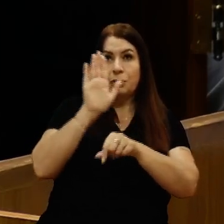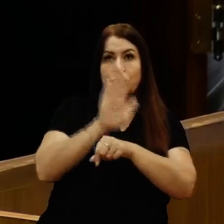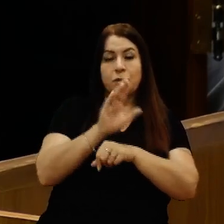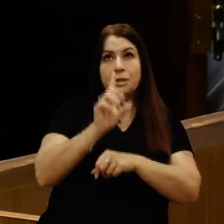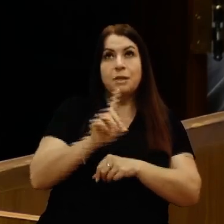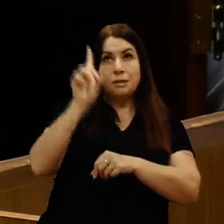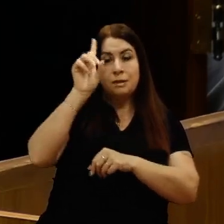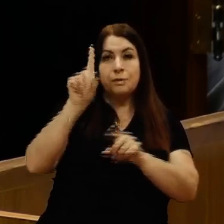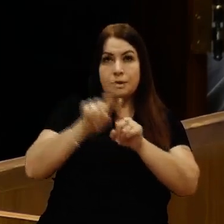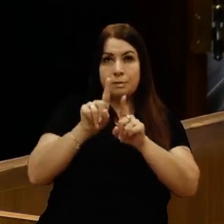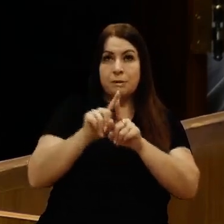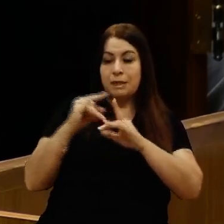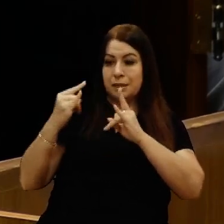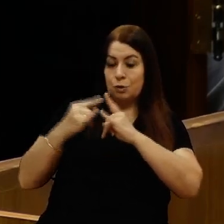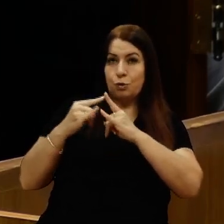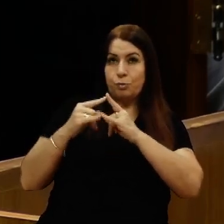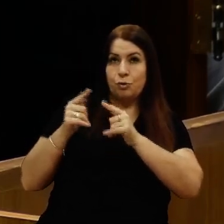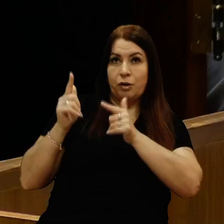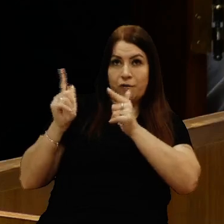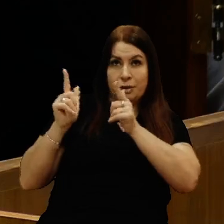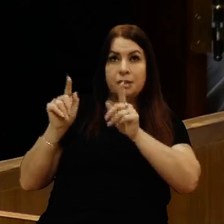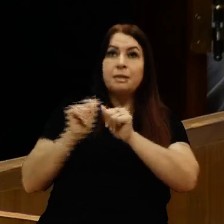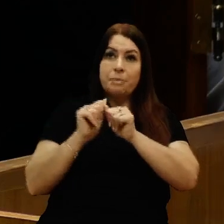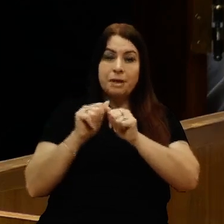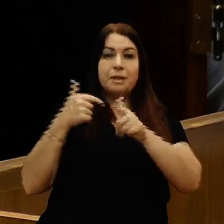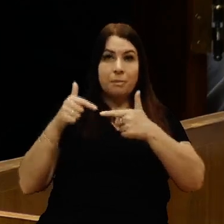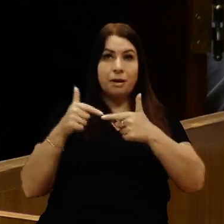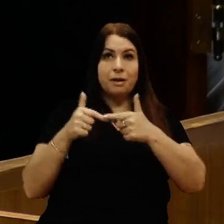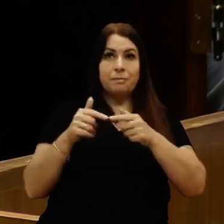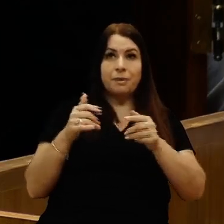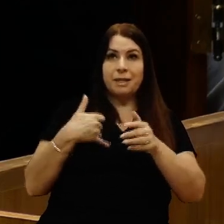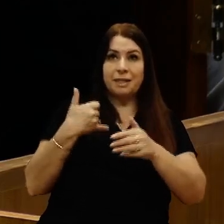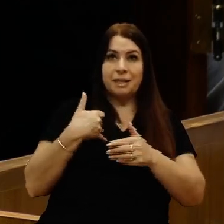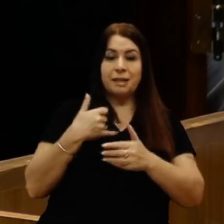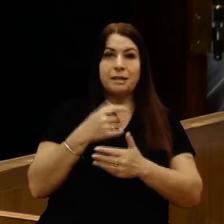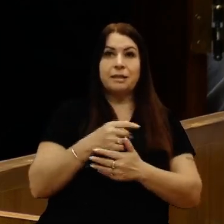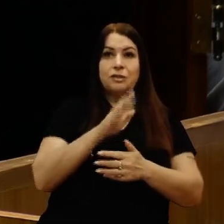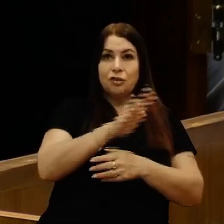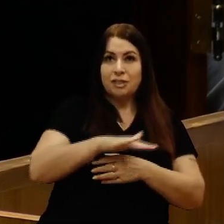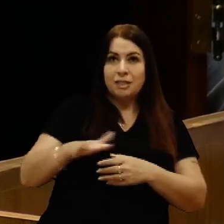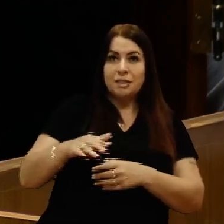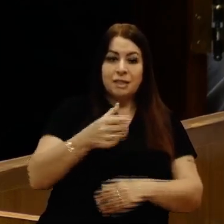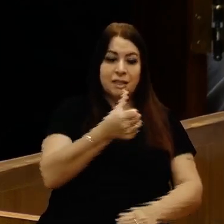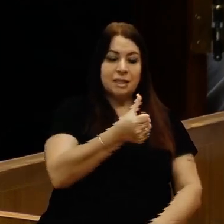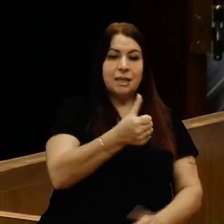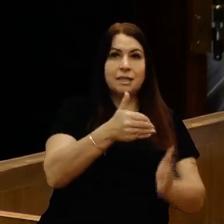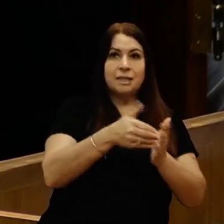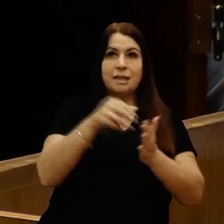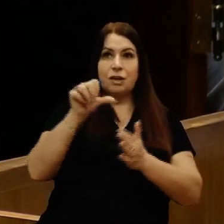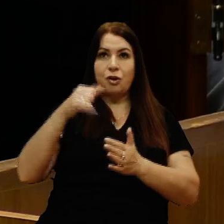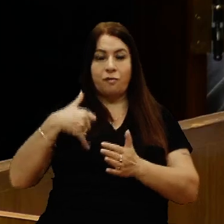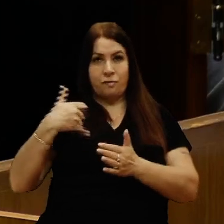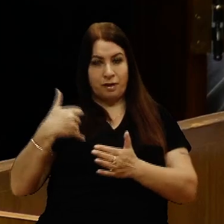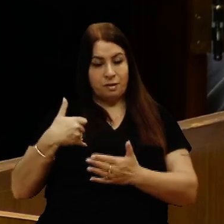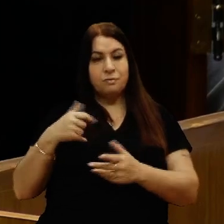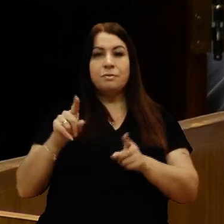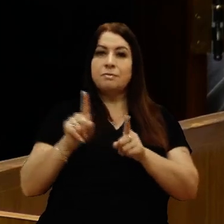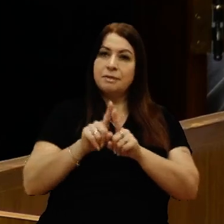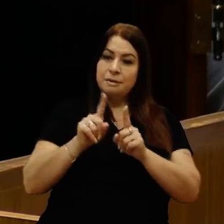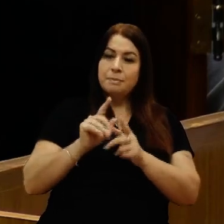também. O Clube de Aventureiros, ele trabalha com uma faixa etária de crianças ali de 6 a 9 anos, e a gente